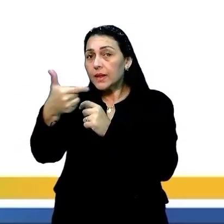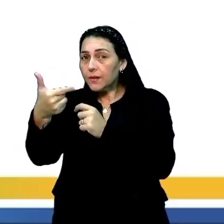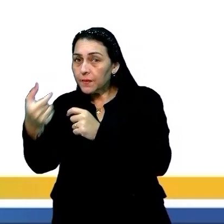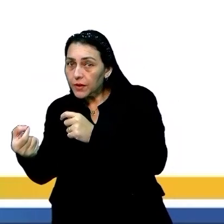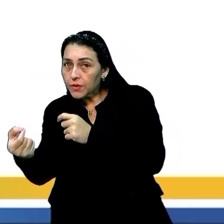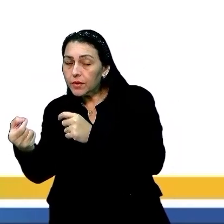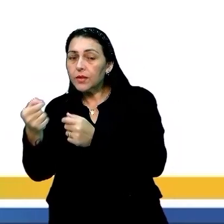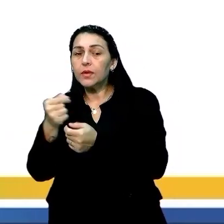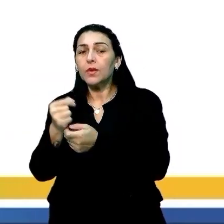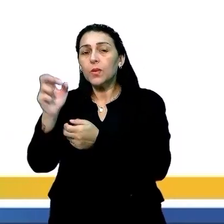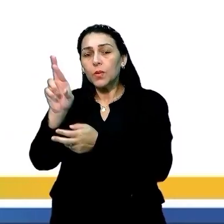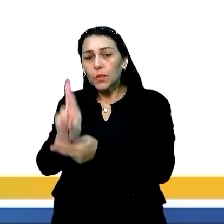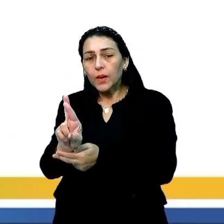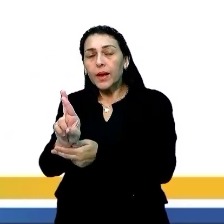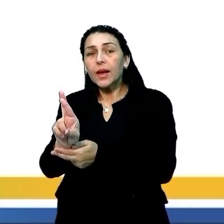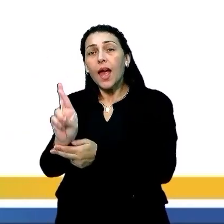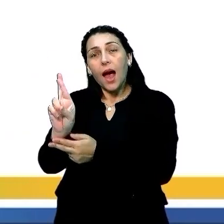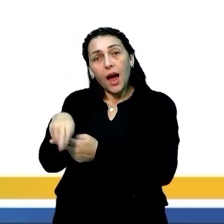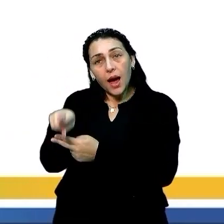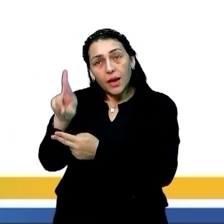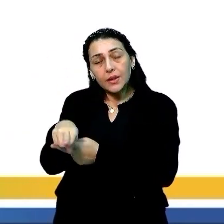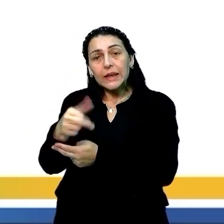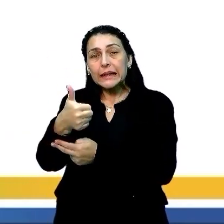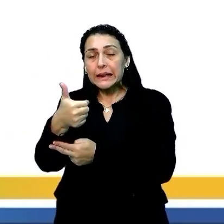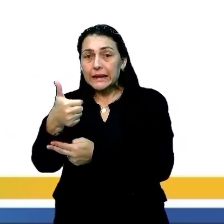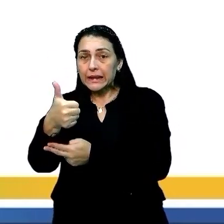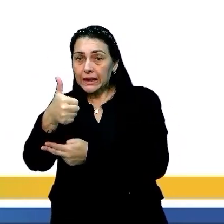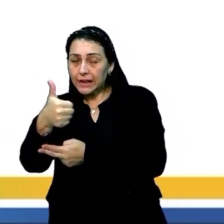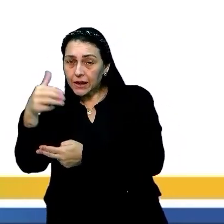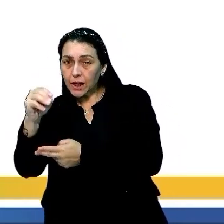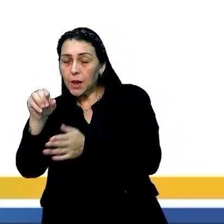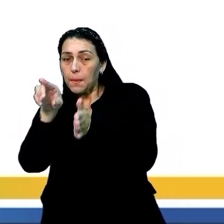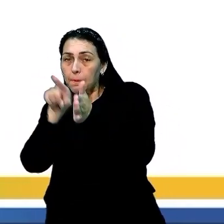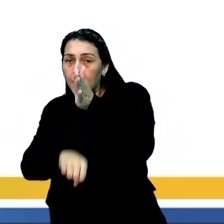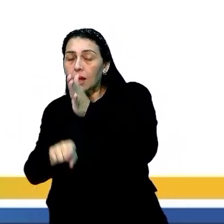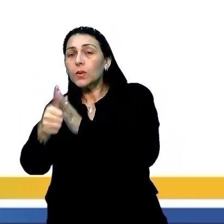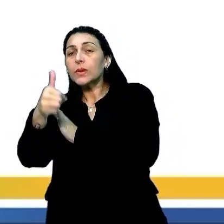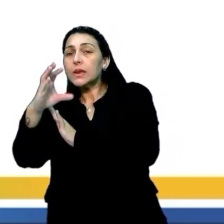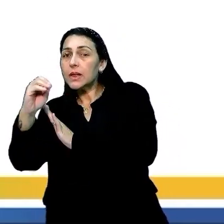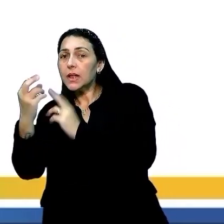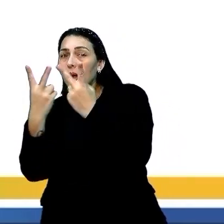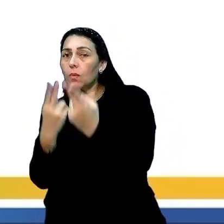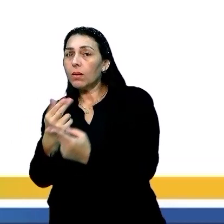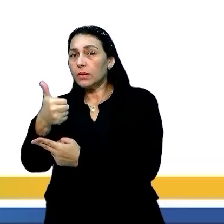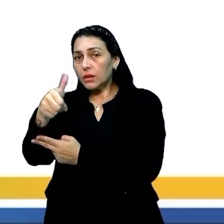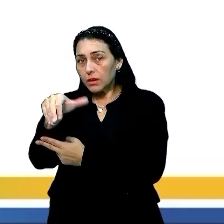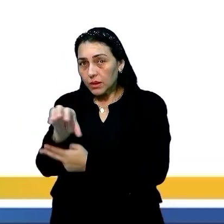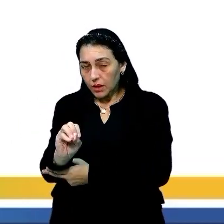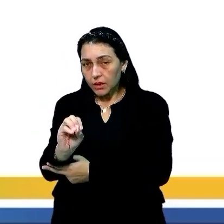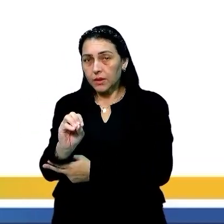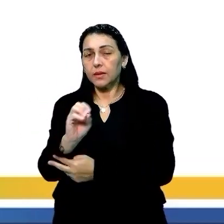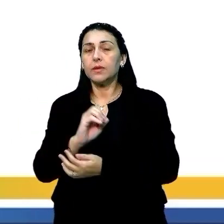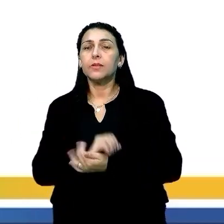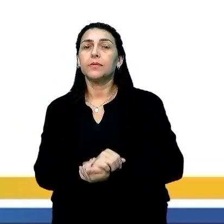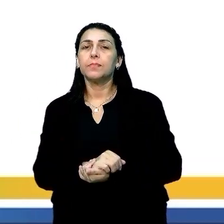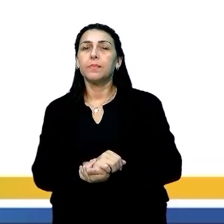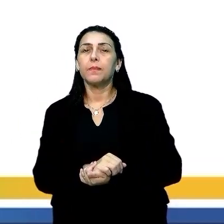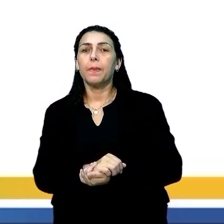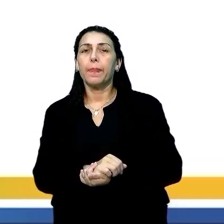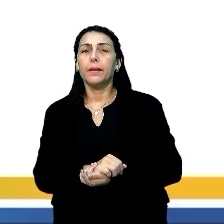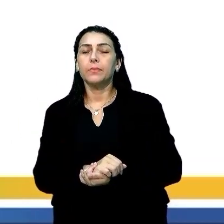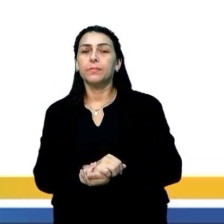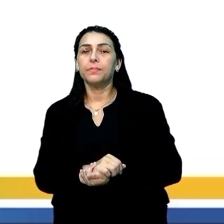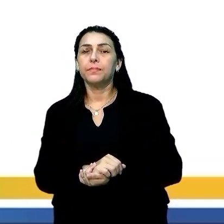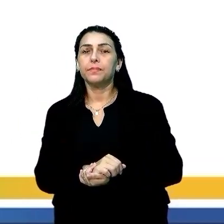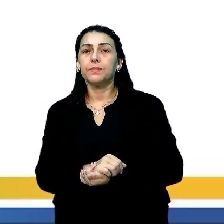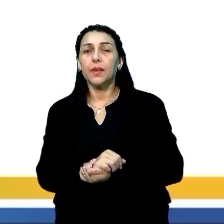120. O R, a razão, seria 110 menos 100, que é igual a 10. Ou seja, e aí nós vamos